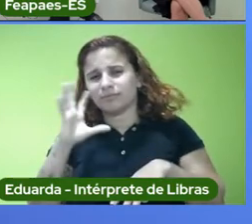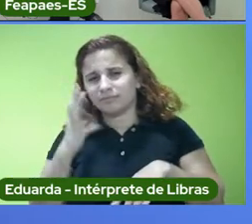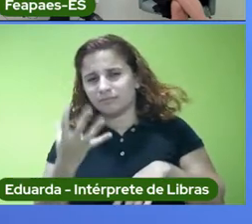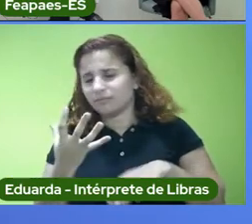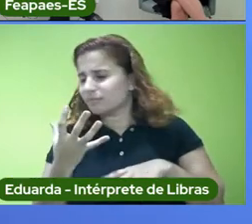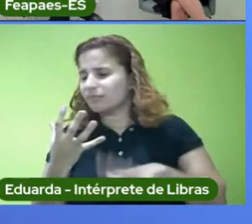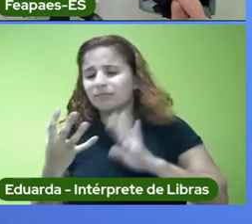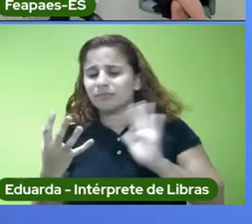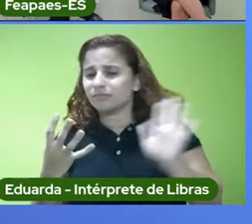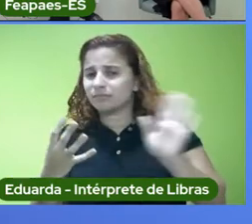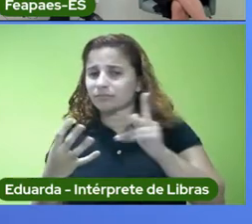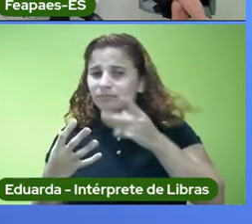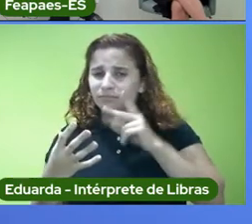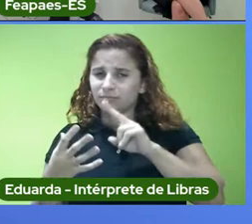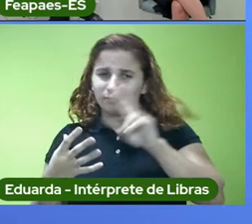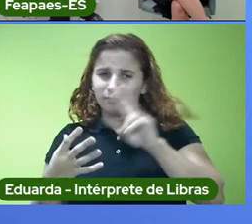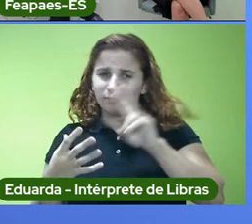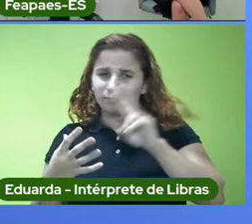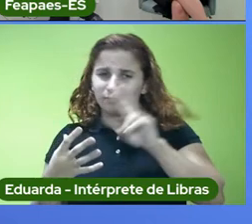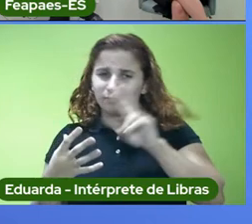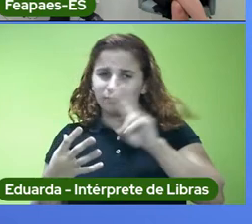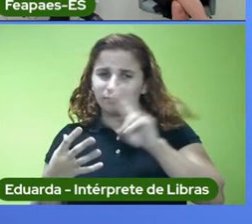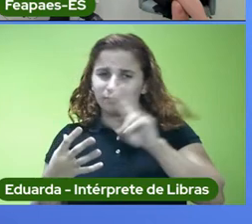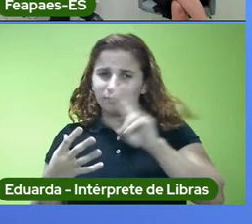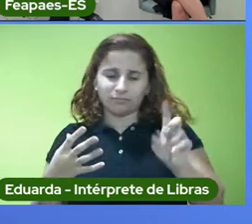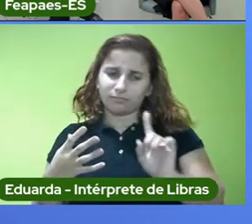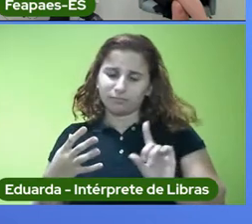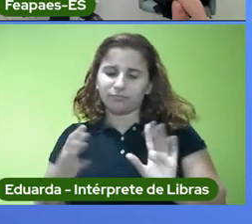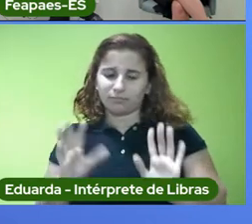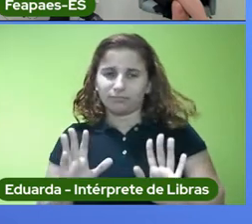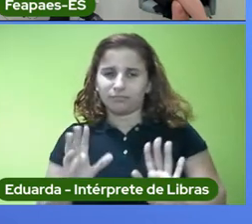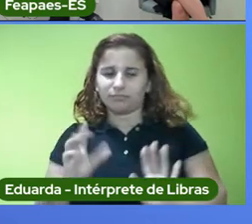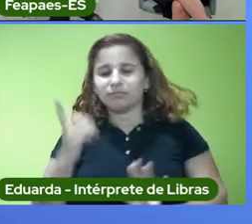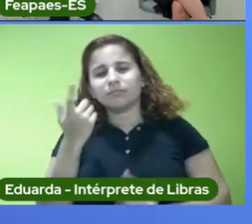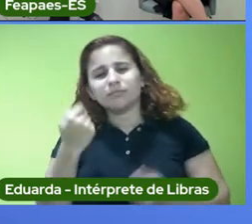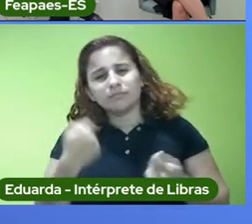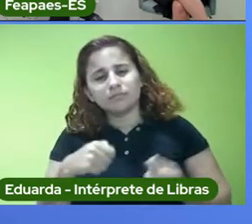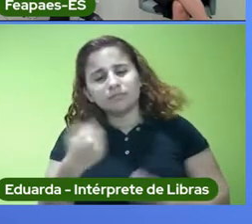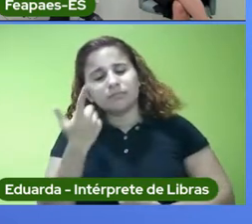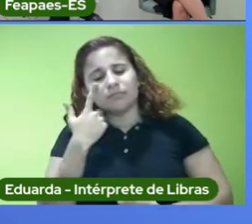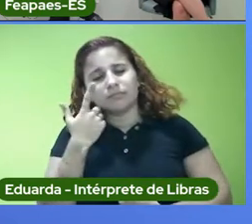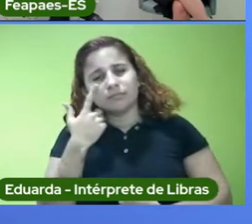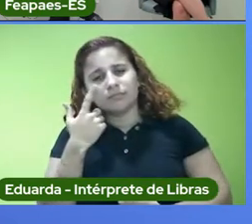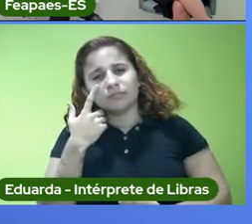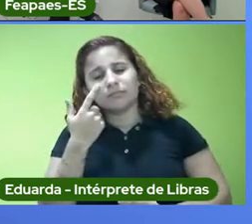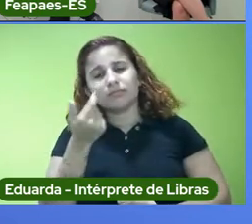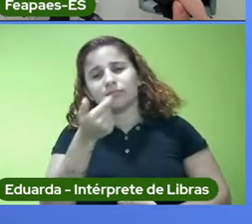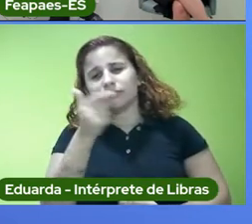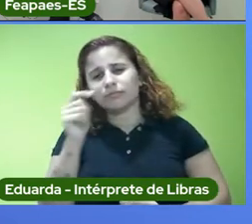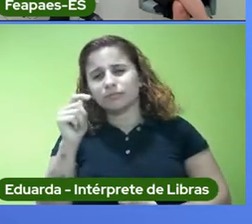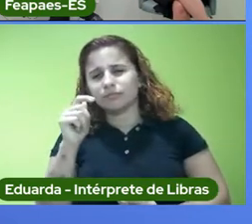né? É preciso levar em consideração aqui algumas pessoas que possam ter